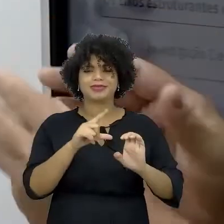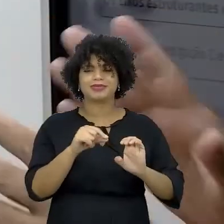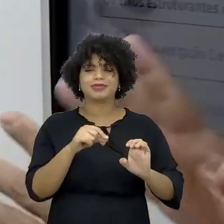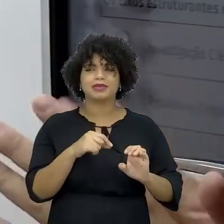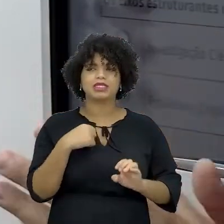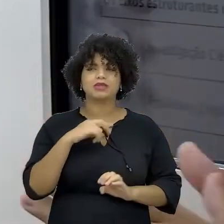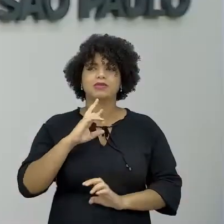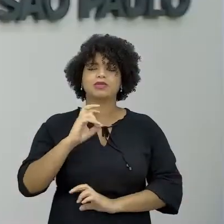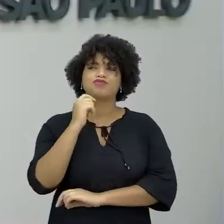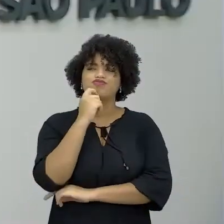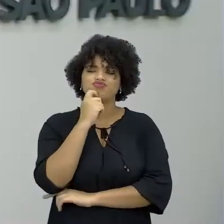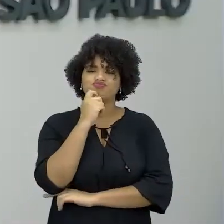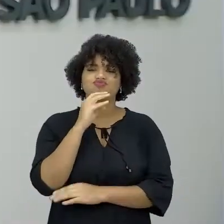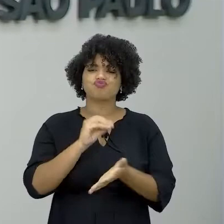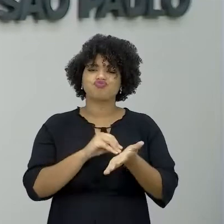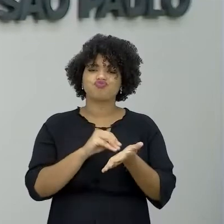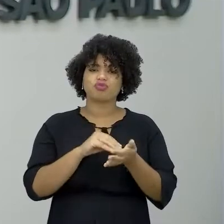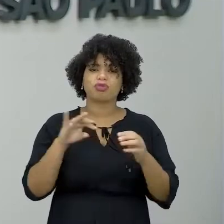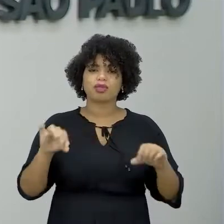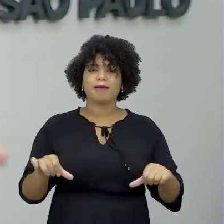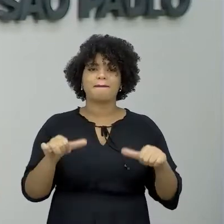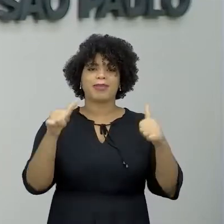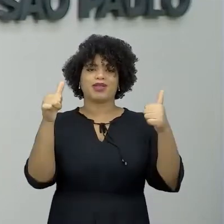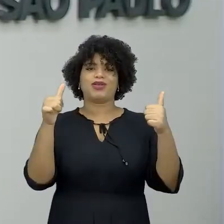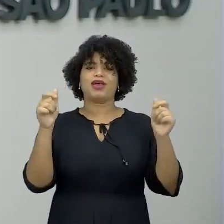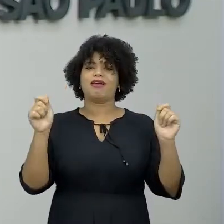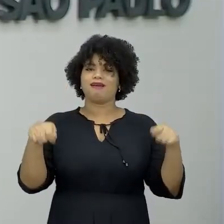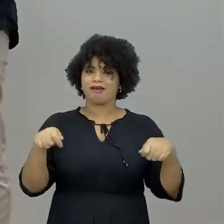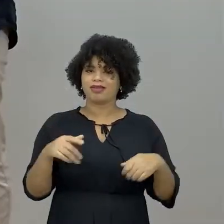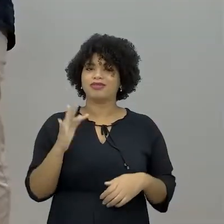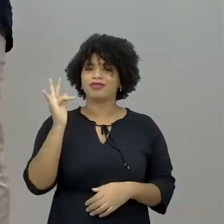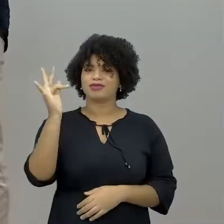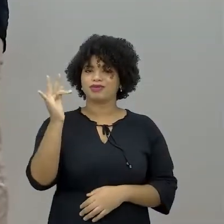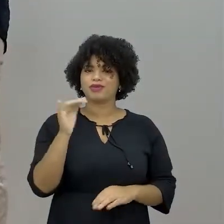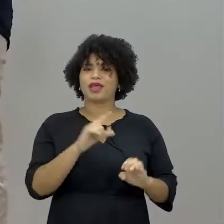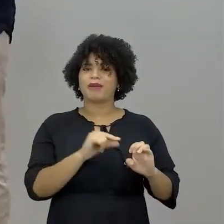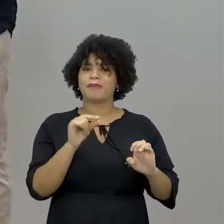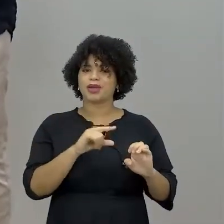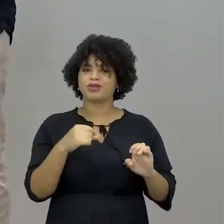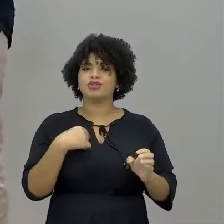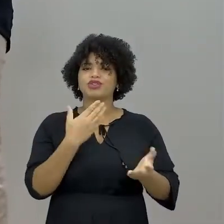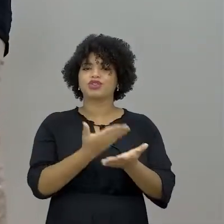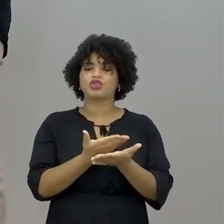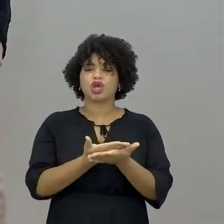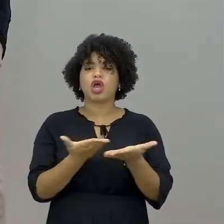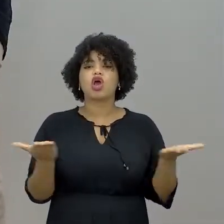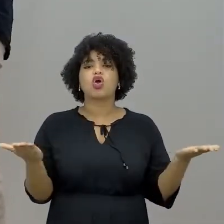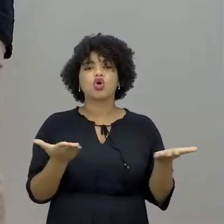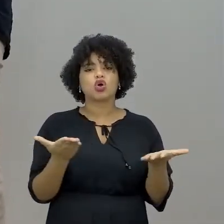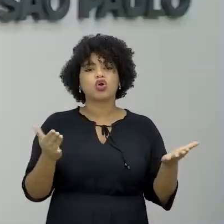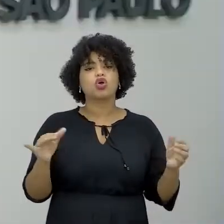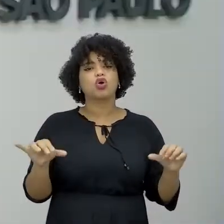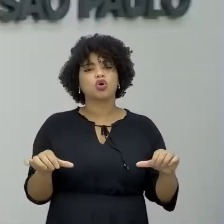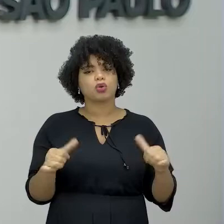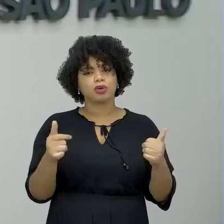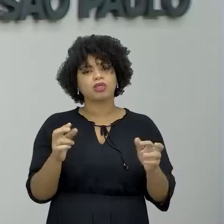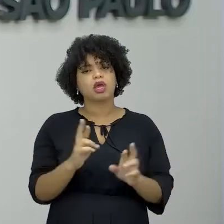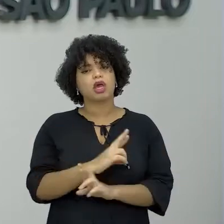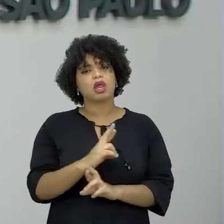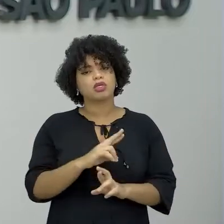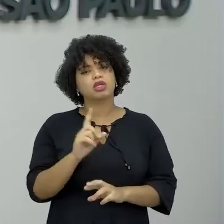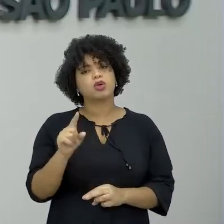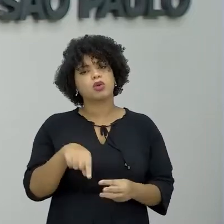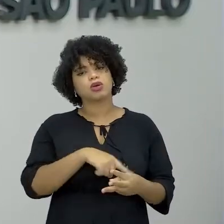tem alguma dessas características, não quer dizer que a gente não vai ser um empreendedor. Então a gente está estudando justamente para isso. Então empreendedorismo é justamente isso,